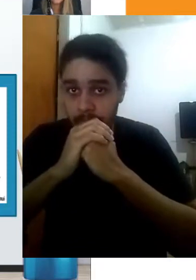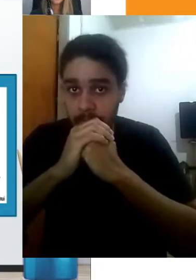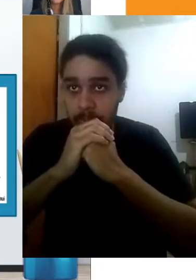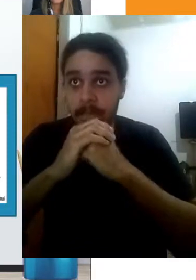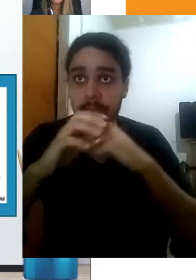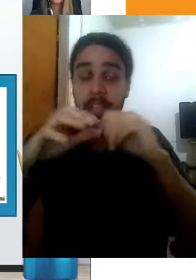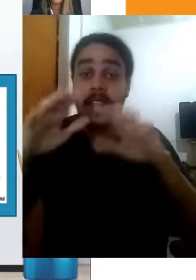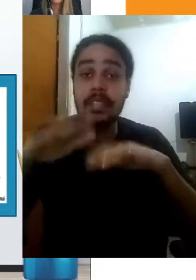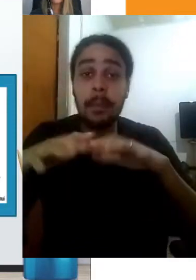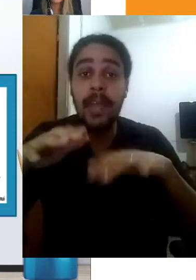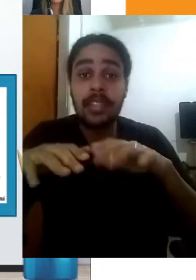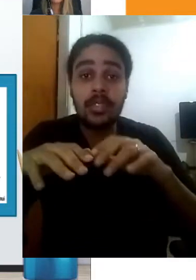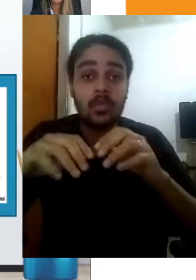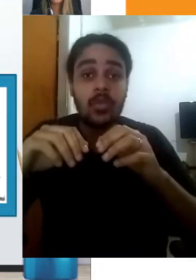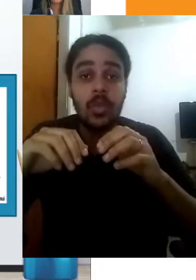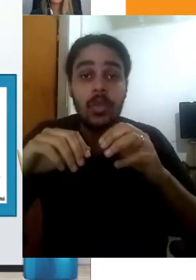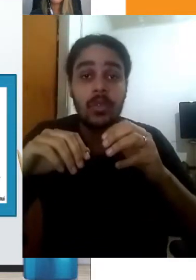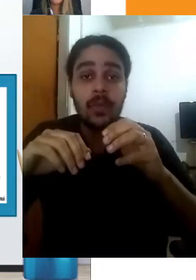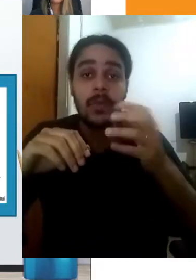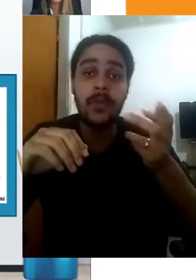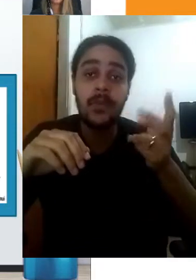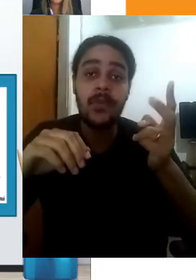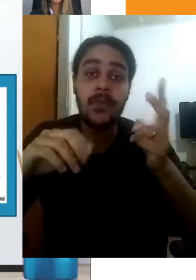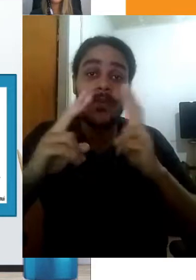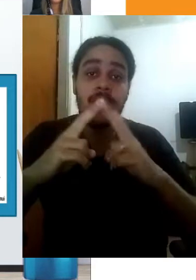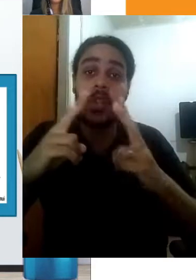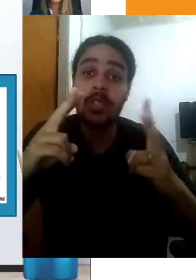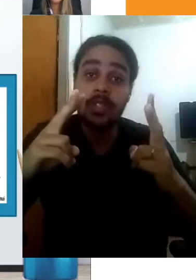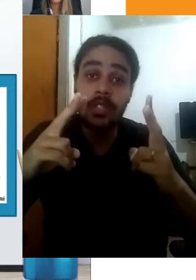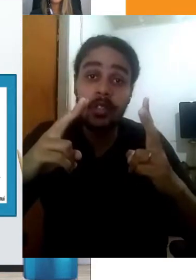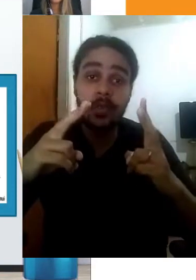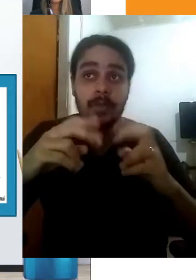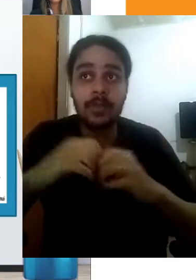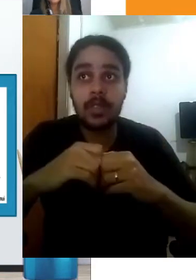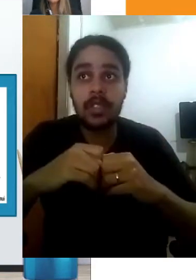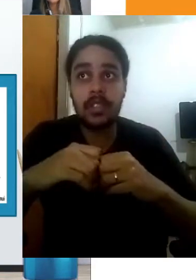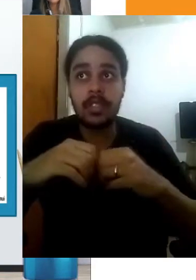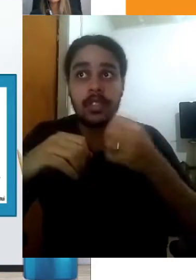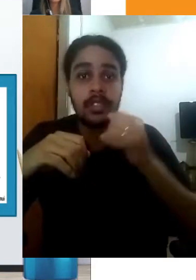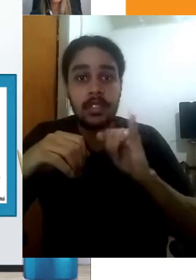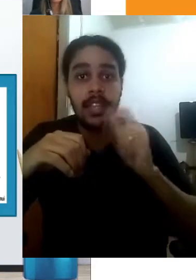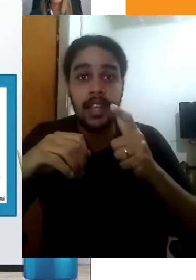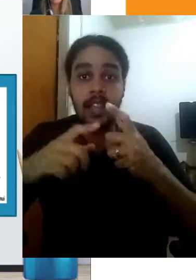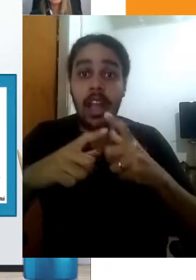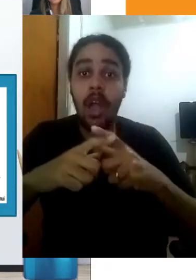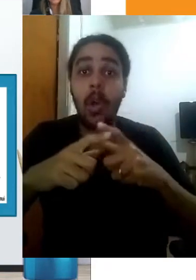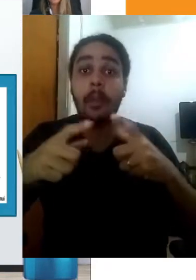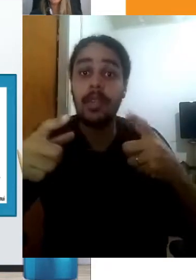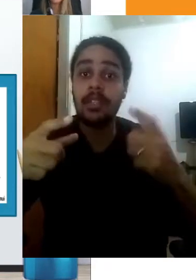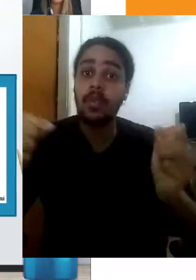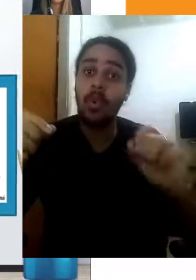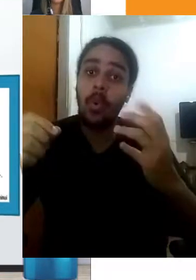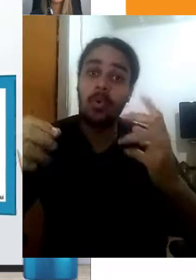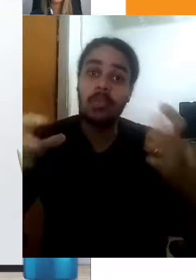que depende do módulo da velocidade, se aumenta ou diminui para determinar se o movimento é acelerado ou